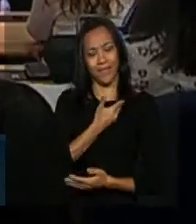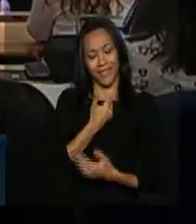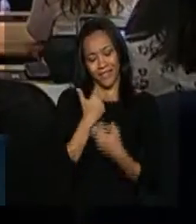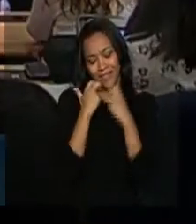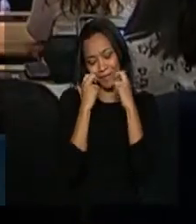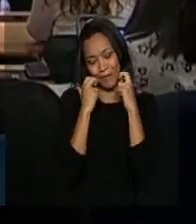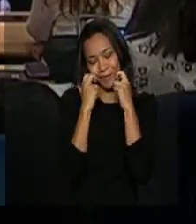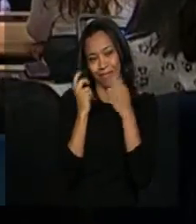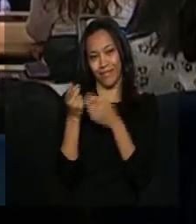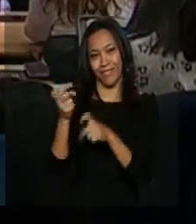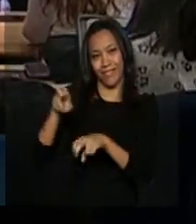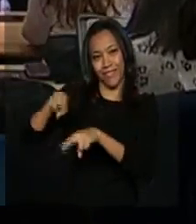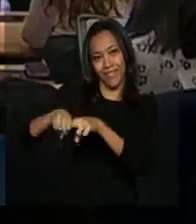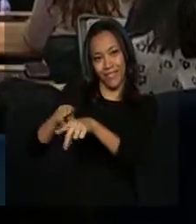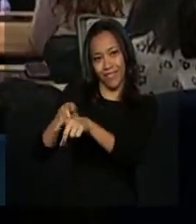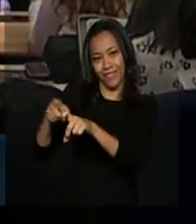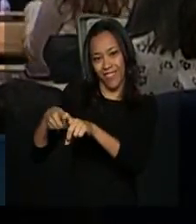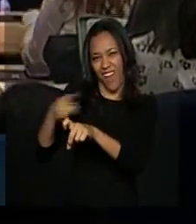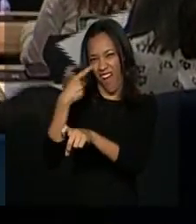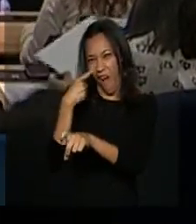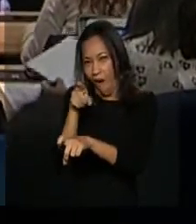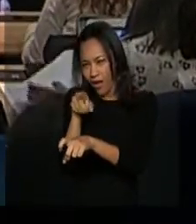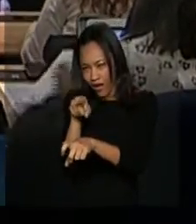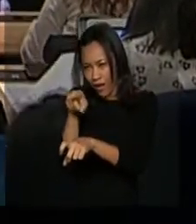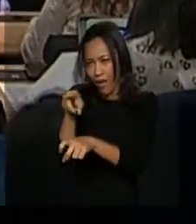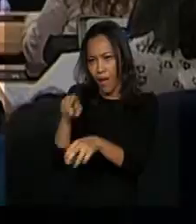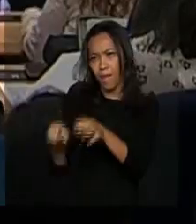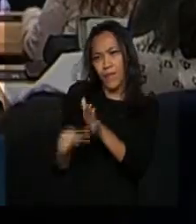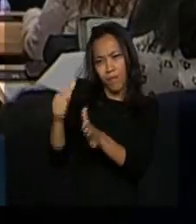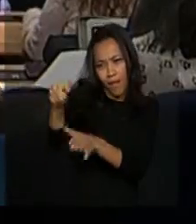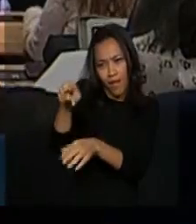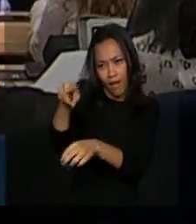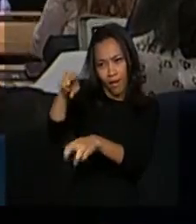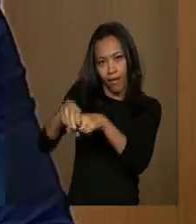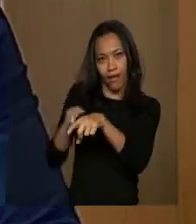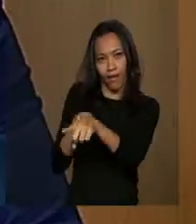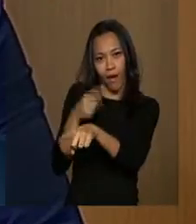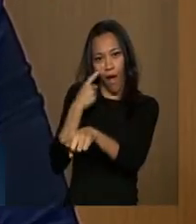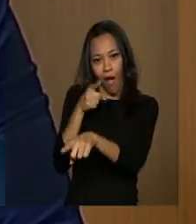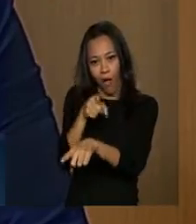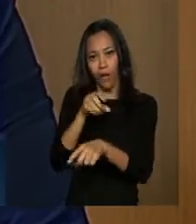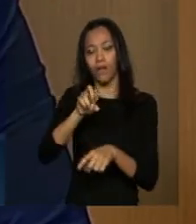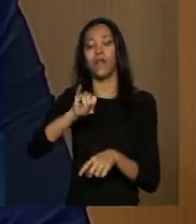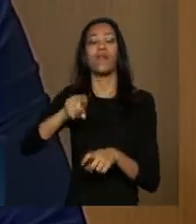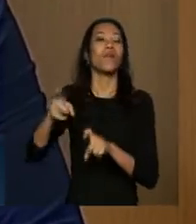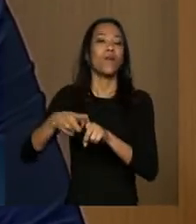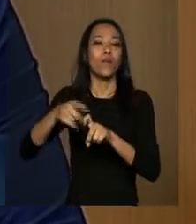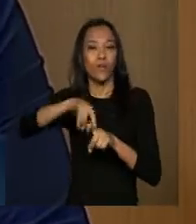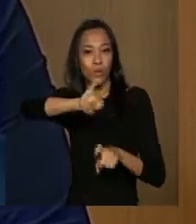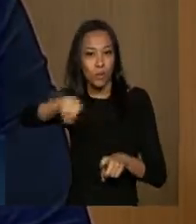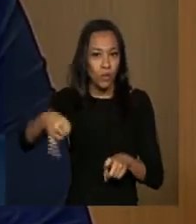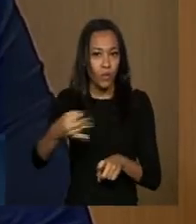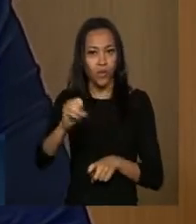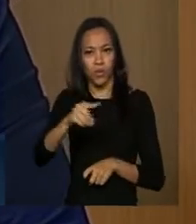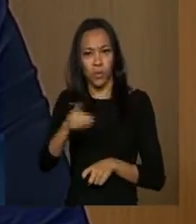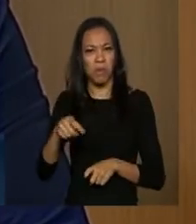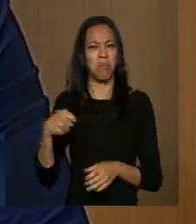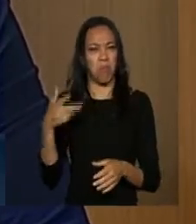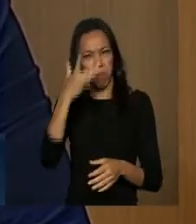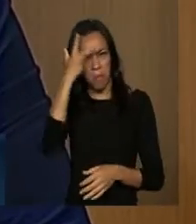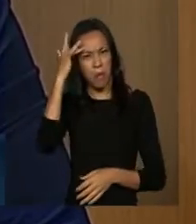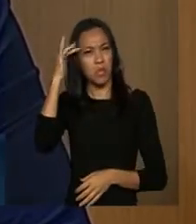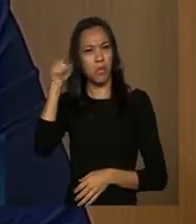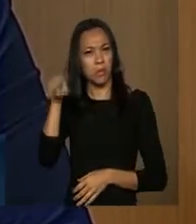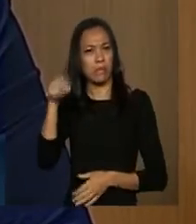ali no cantinho, mas é ele, ó, aquele lá do final, o primeirinho ali. O Dr. João Aprígio é um guerreiro. Ele é uma pessoa que